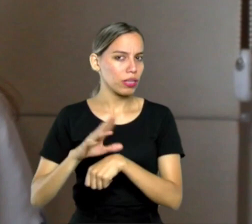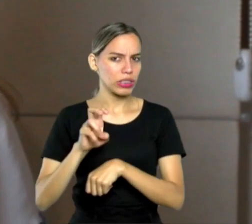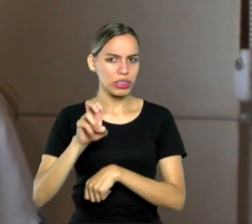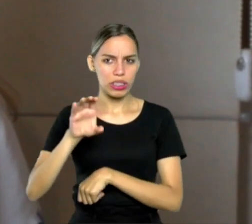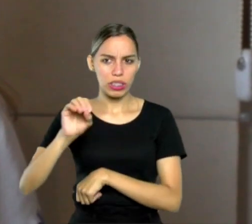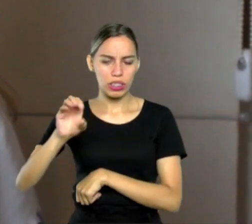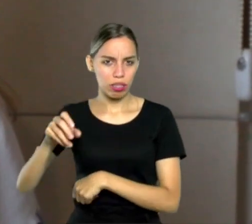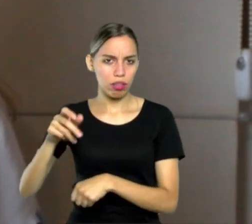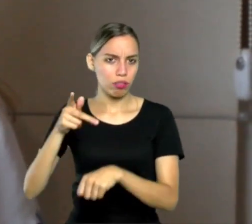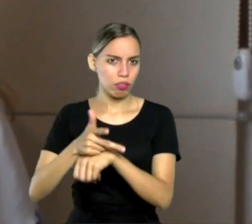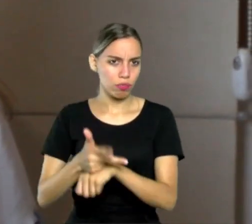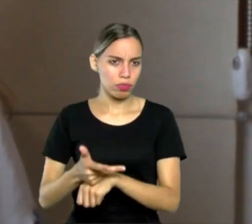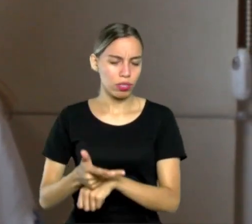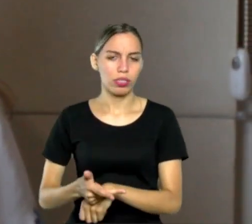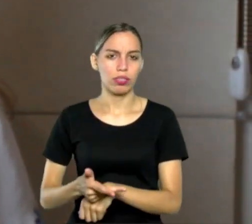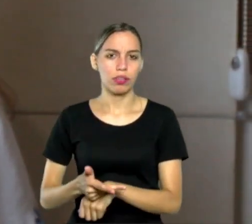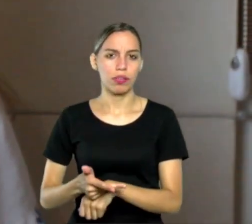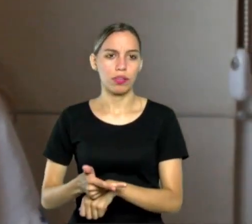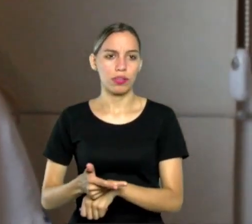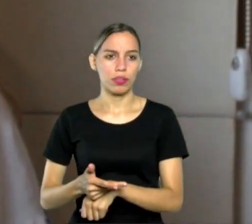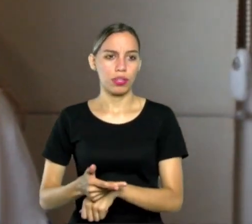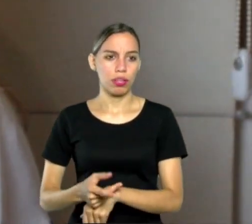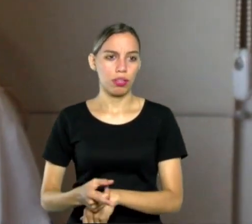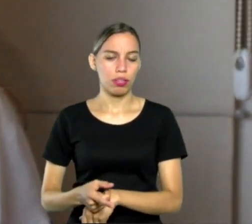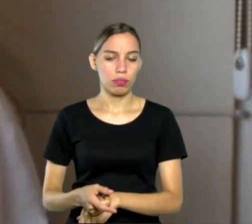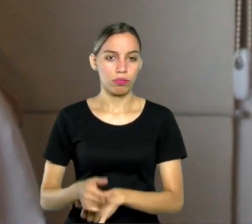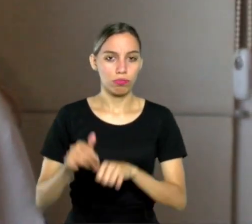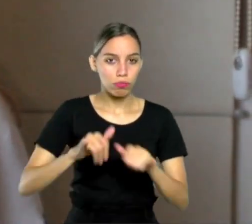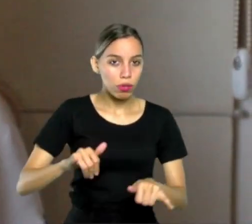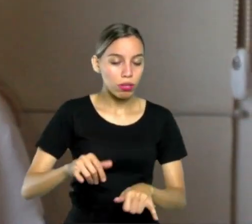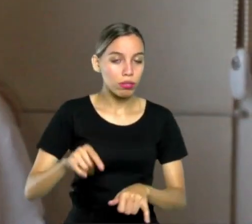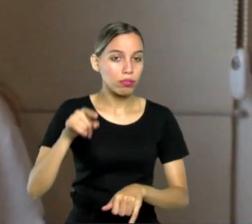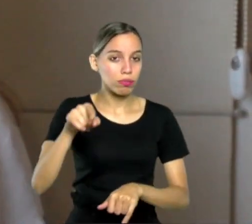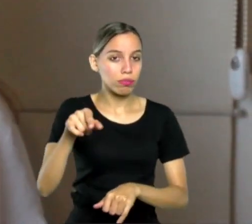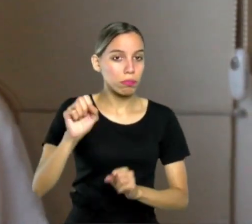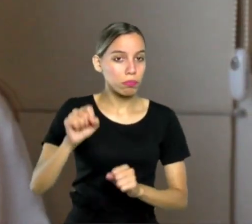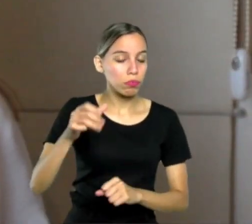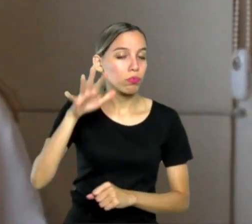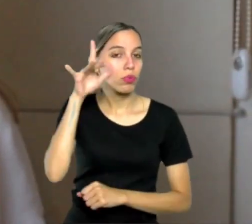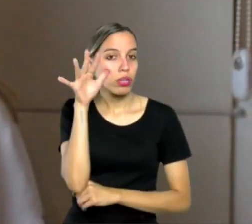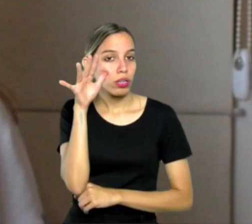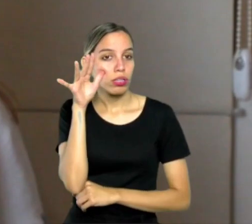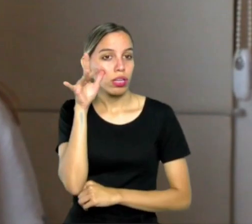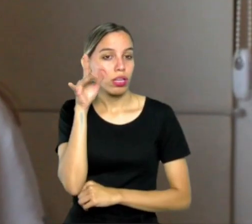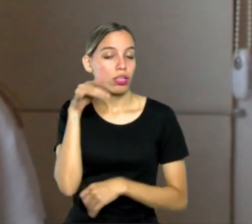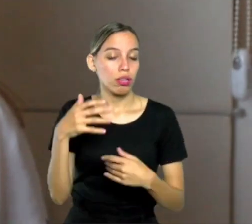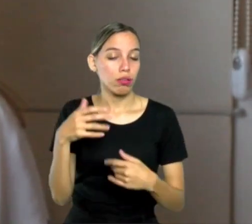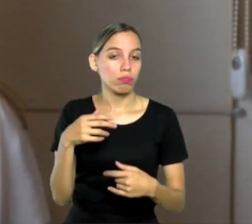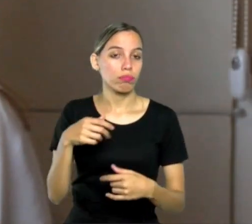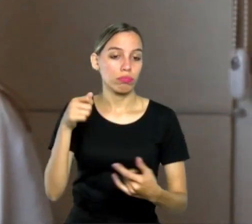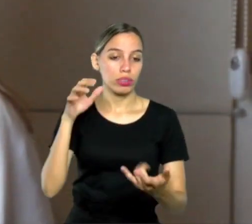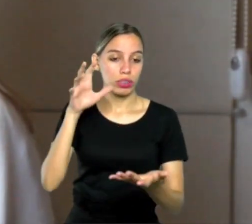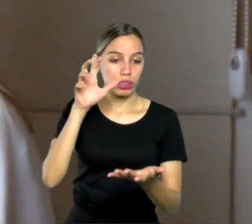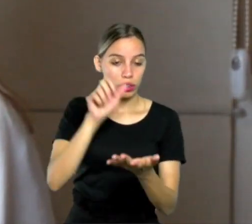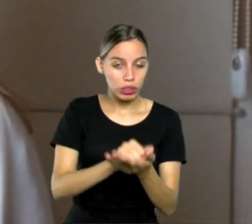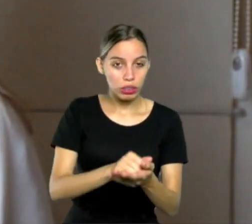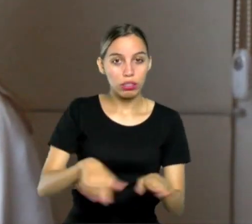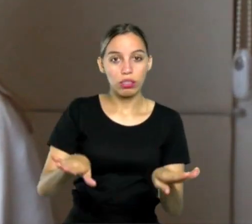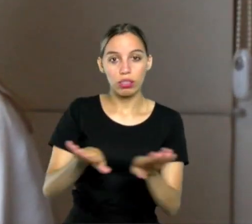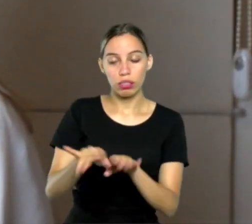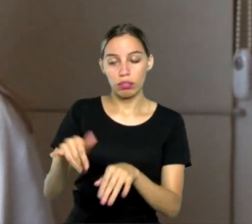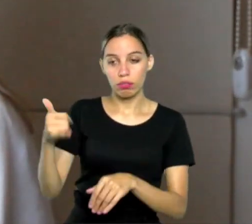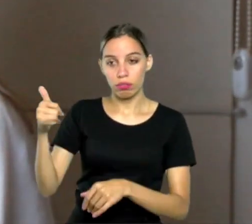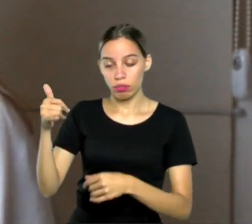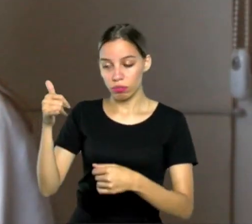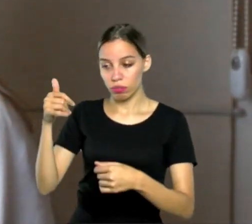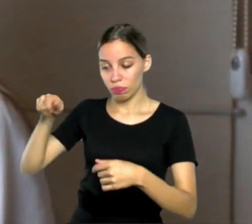gravados e disponíveis para vocês. Então, se inscrevam, ativa o sininho aqui do canal para ser notificado sempre que